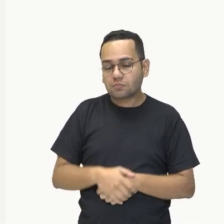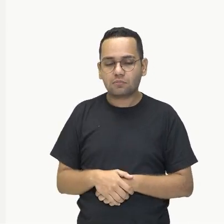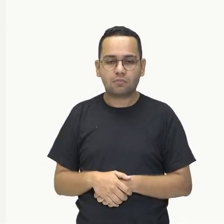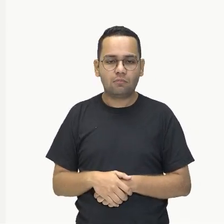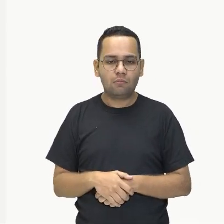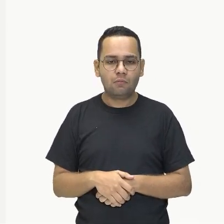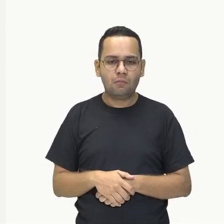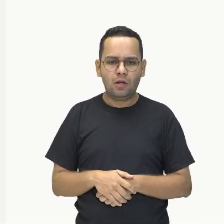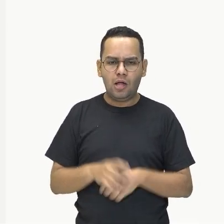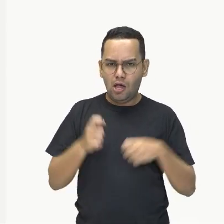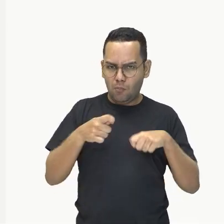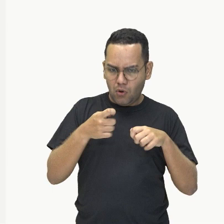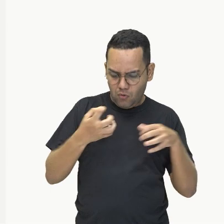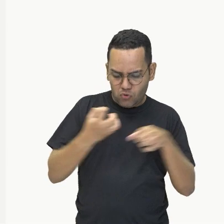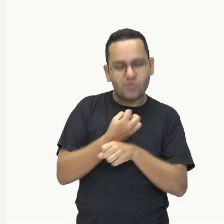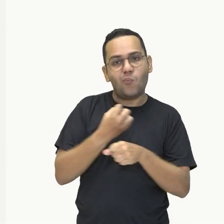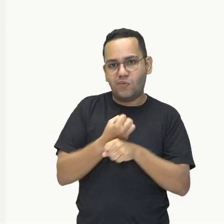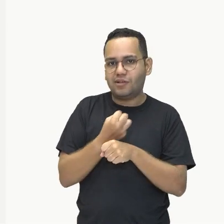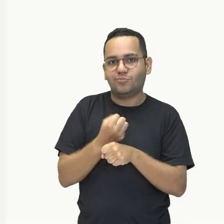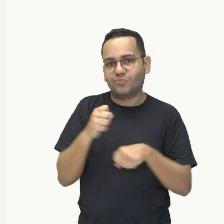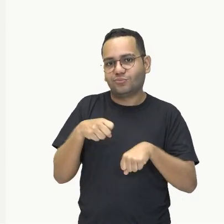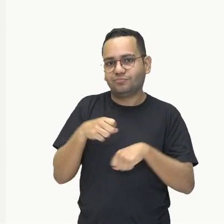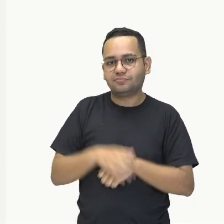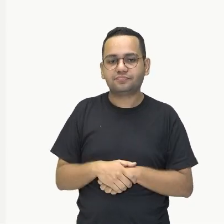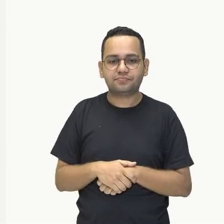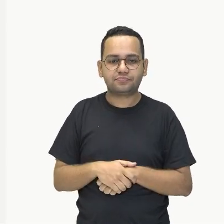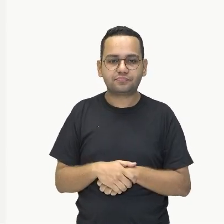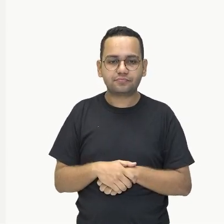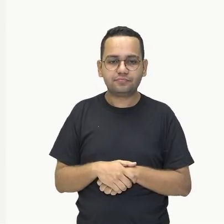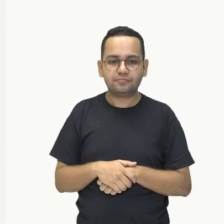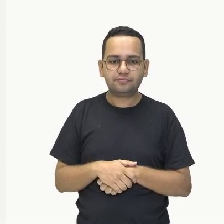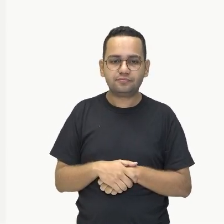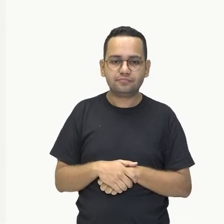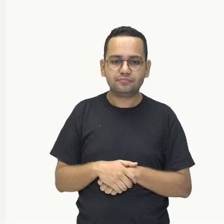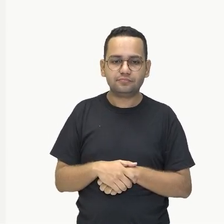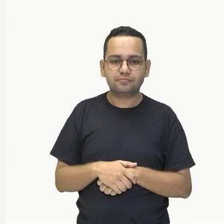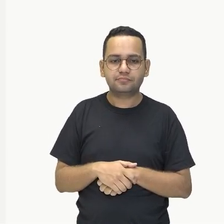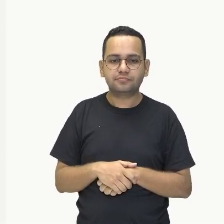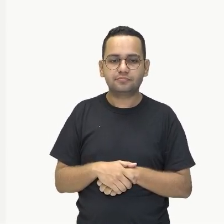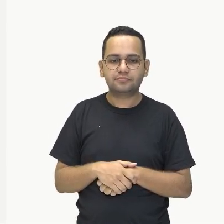aqui eu consigo efetuar a adição, né? Ó, se eu tenho 3x